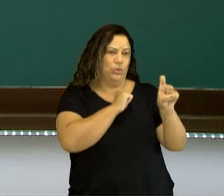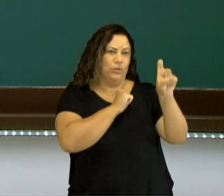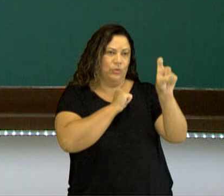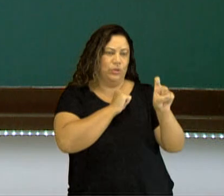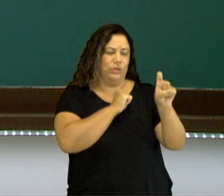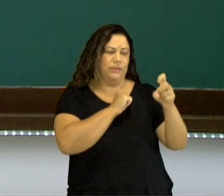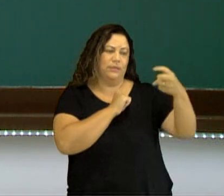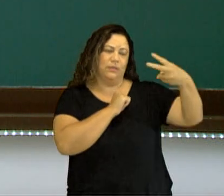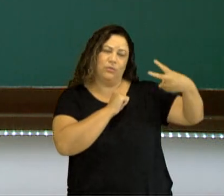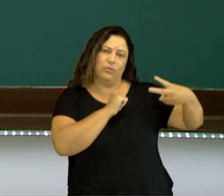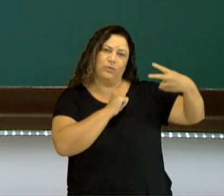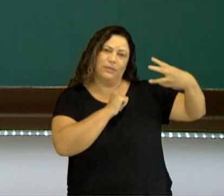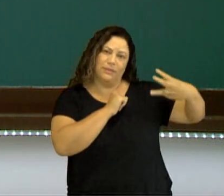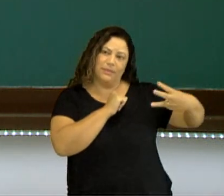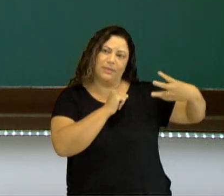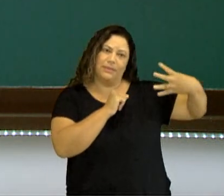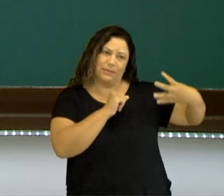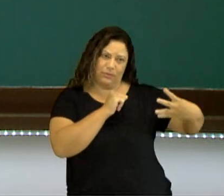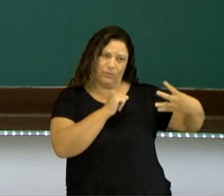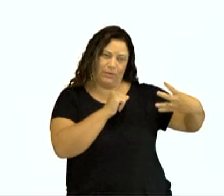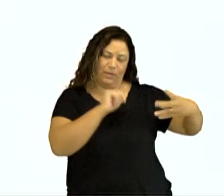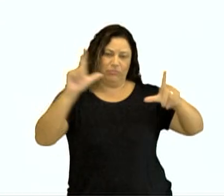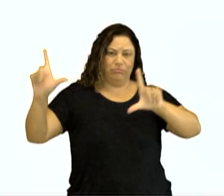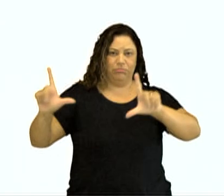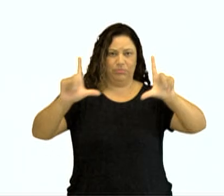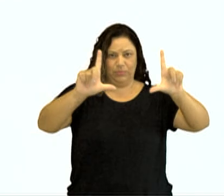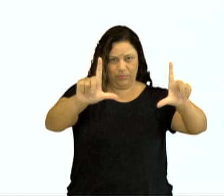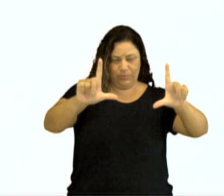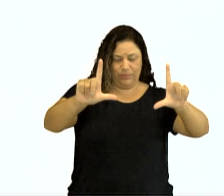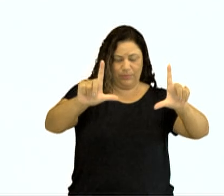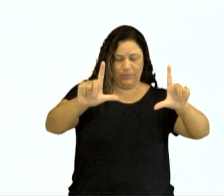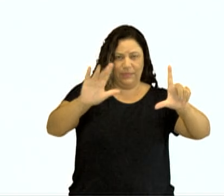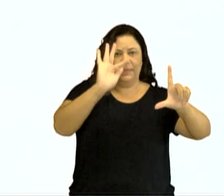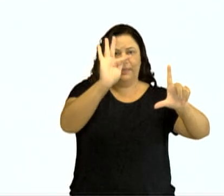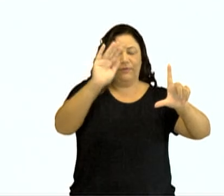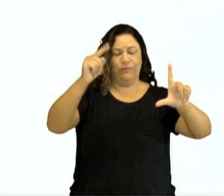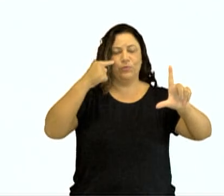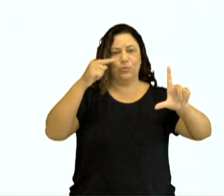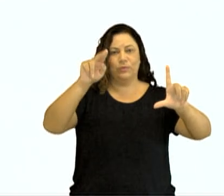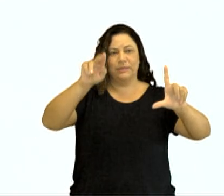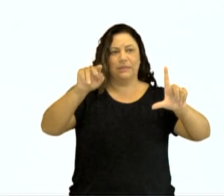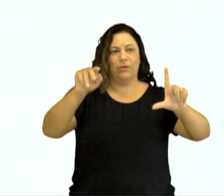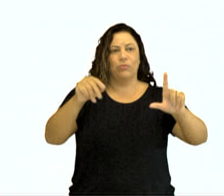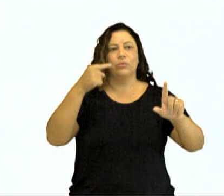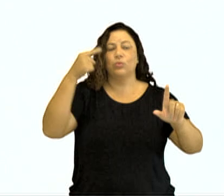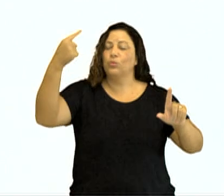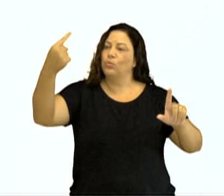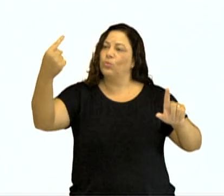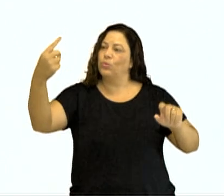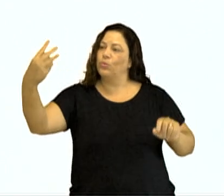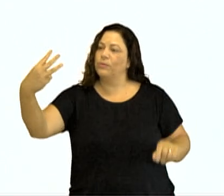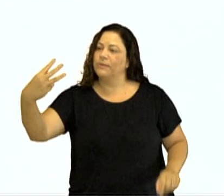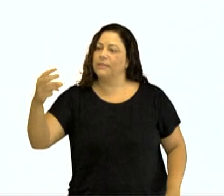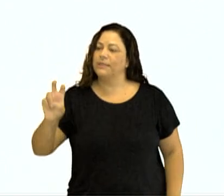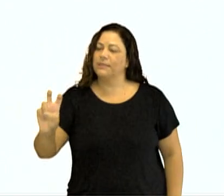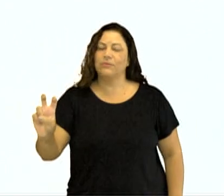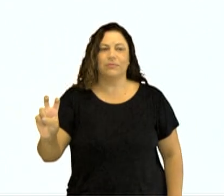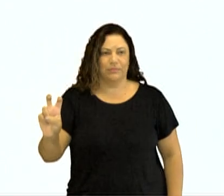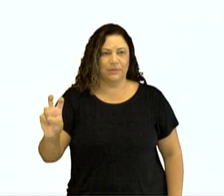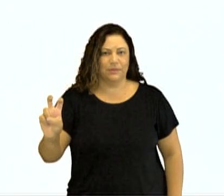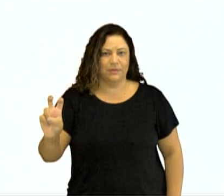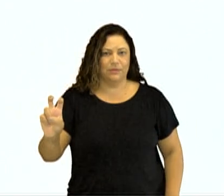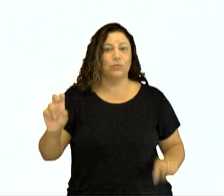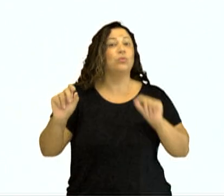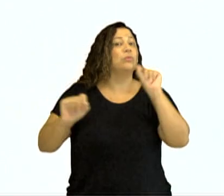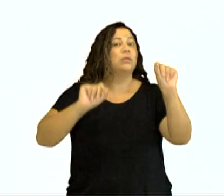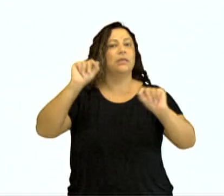2, 3 e 4, colocando esses valores na função, cheguei no 1, no 3 e no 5, que são